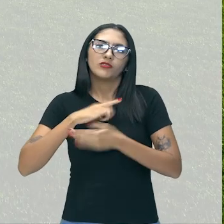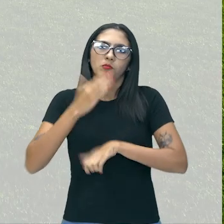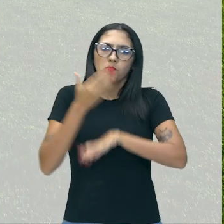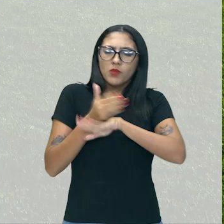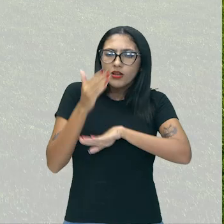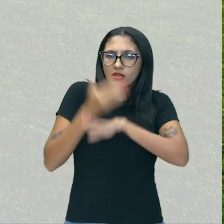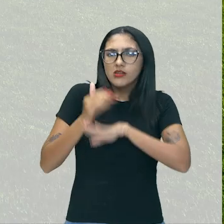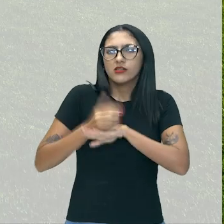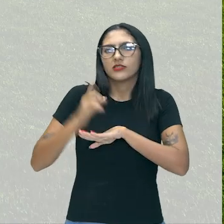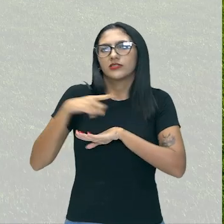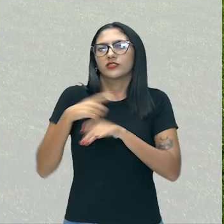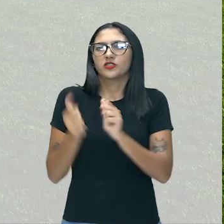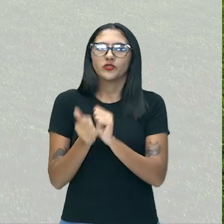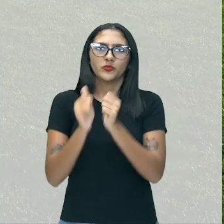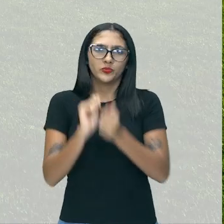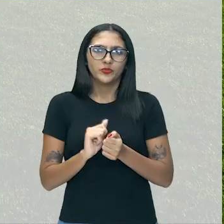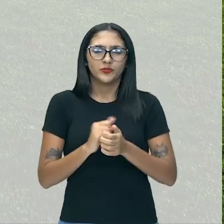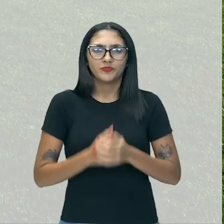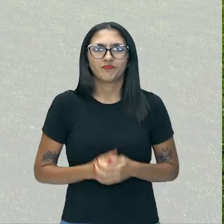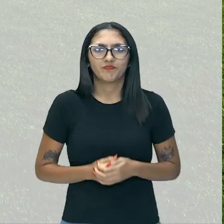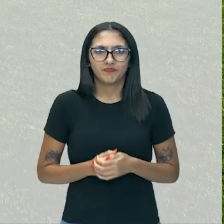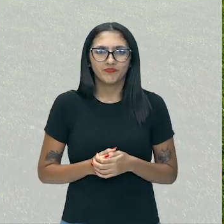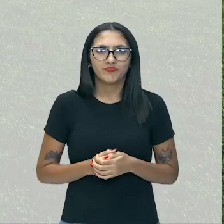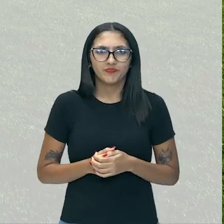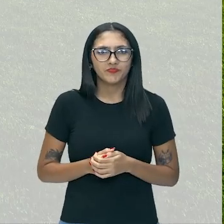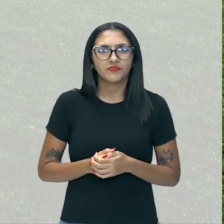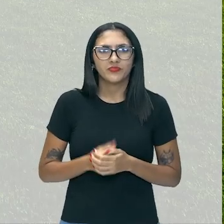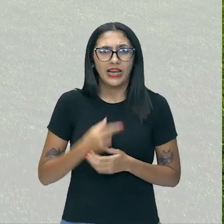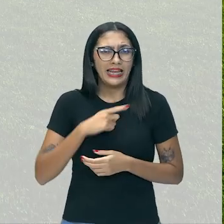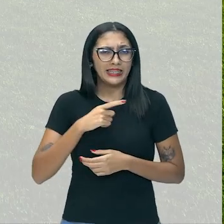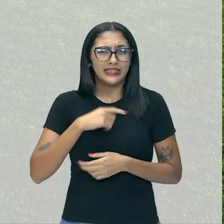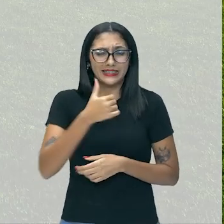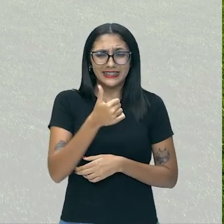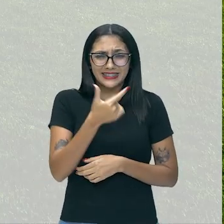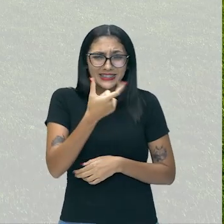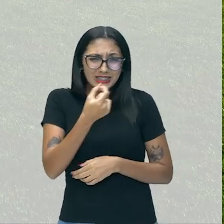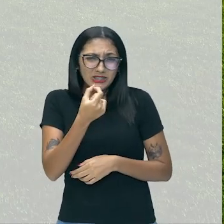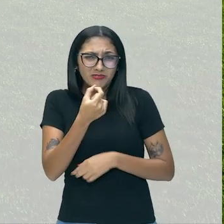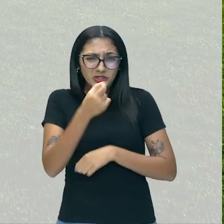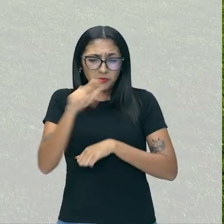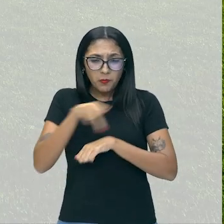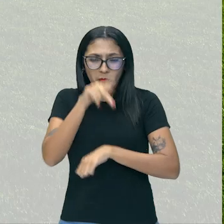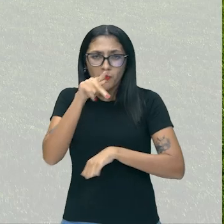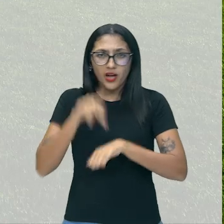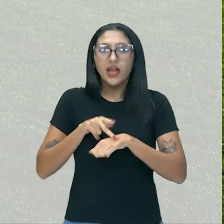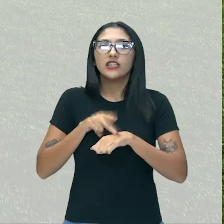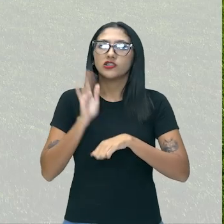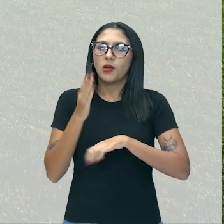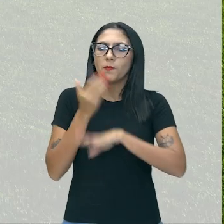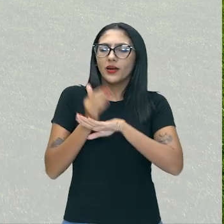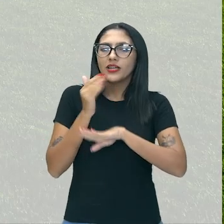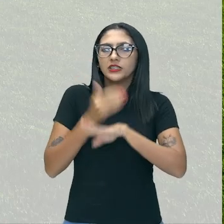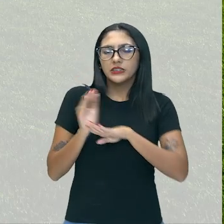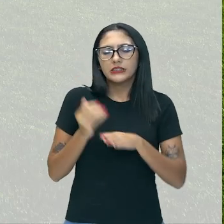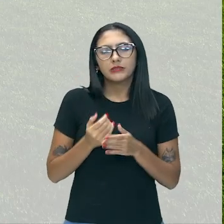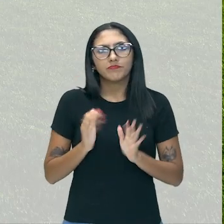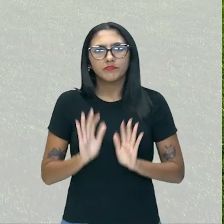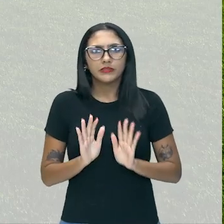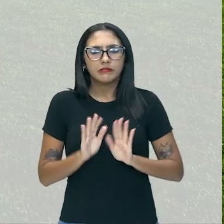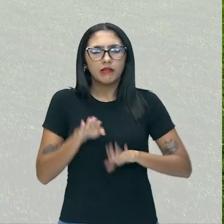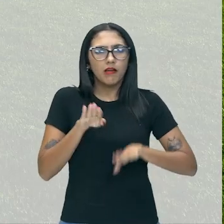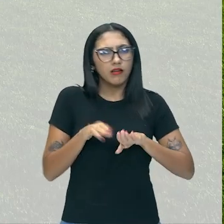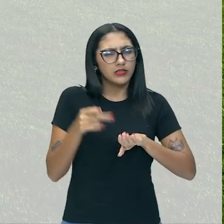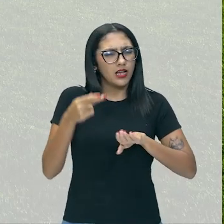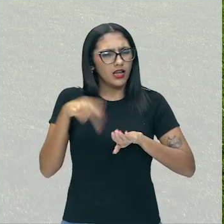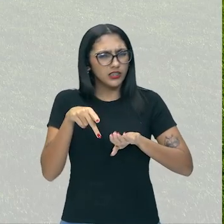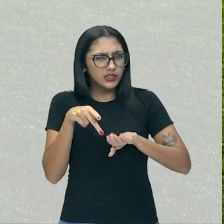ele, apesar dessa prática, né, ser difundida em 120 países, talvez aqui no nosso, né, a gente seja um